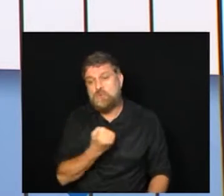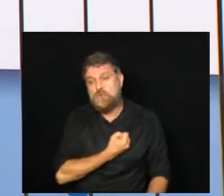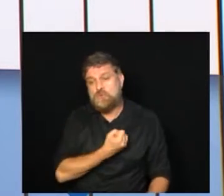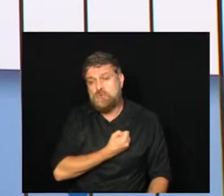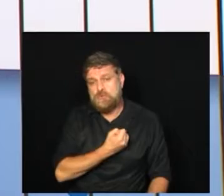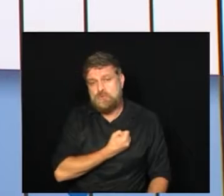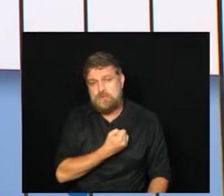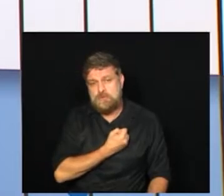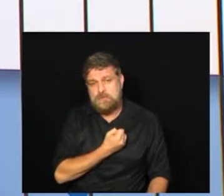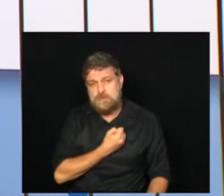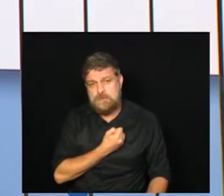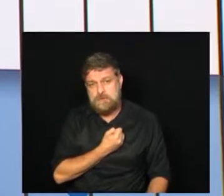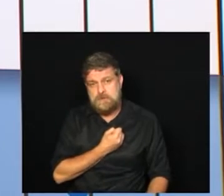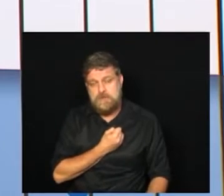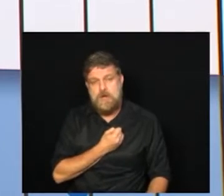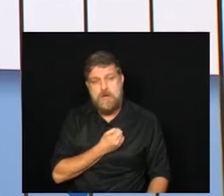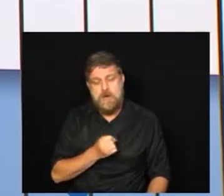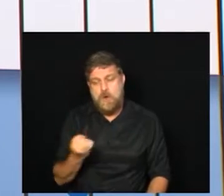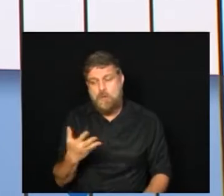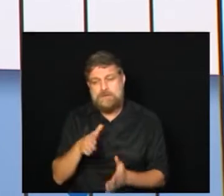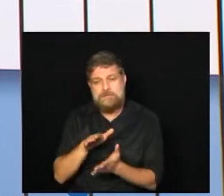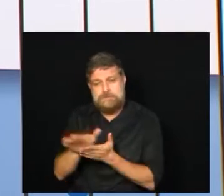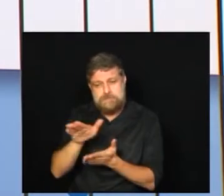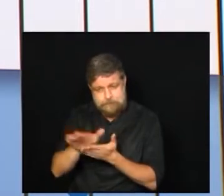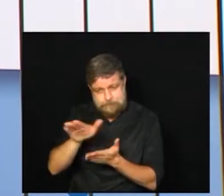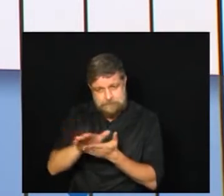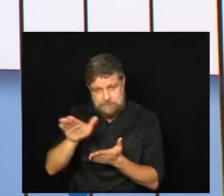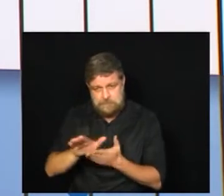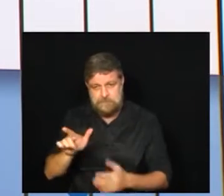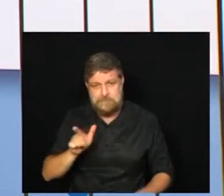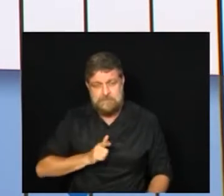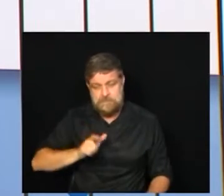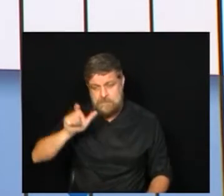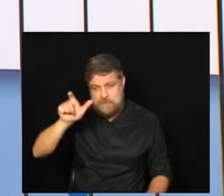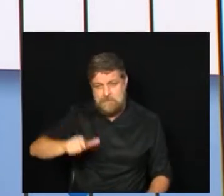exercícios reemitidos. Quem optar pelo pagamento